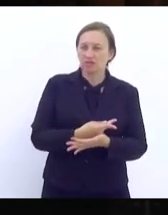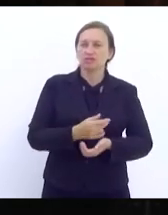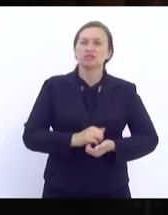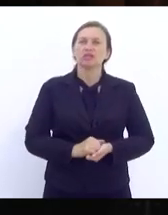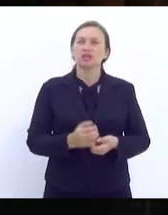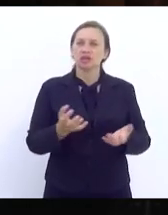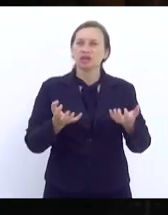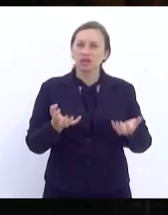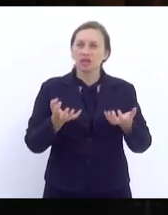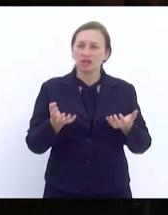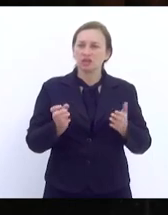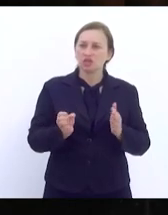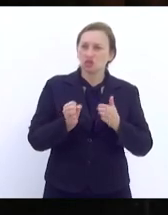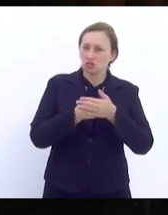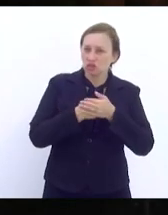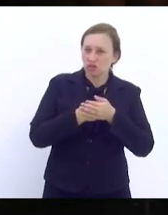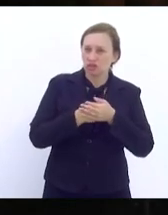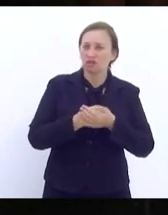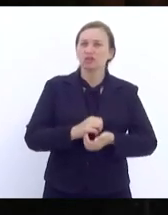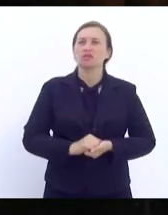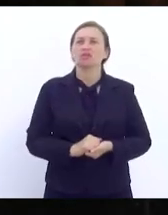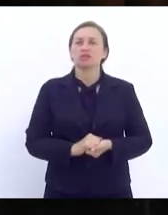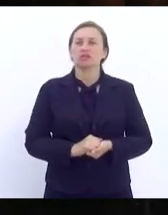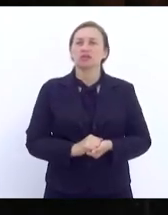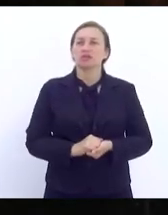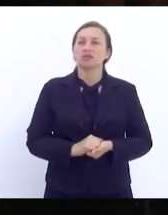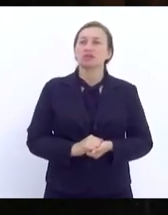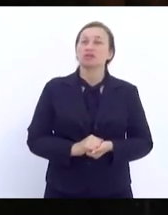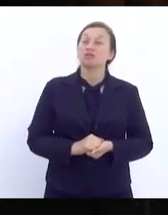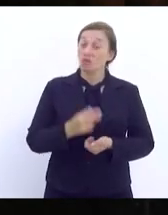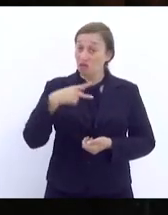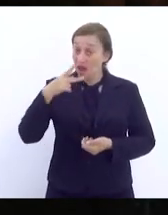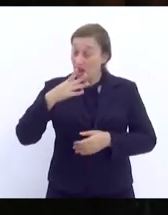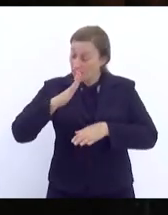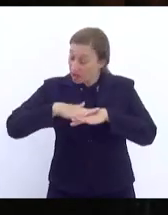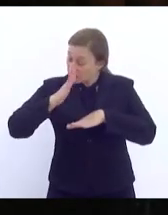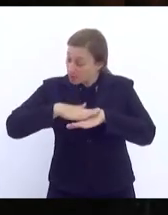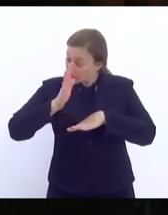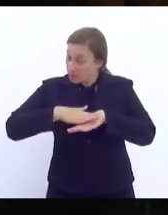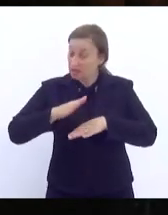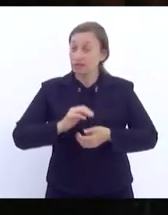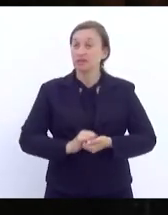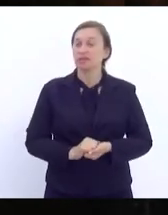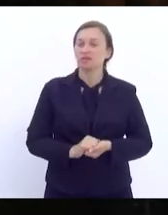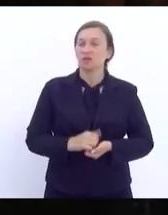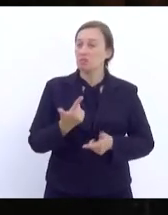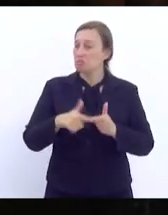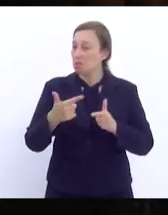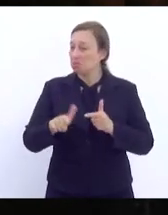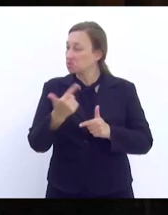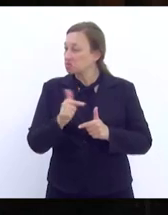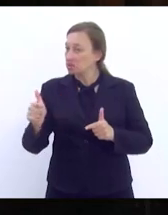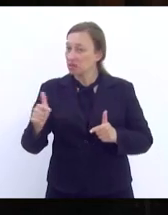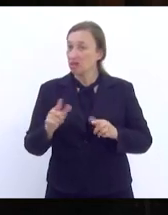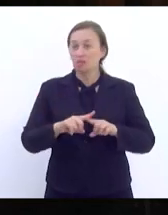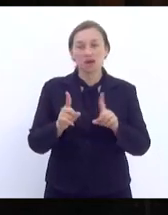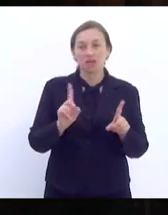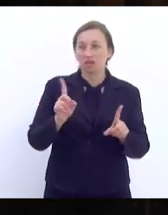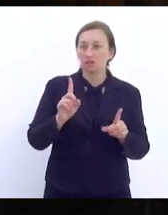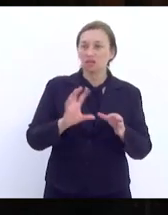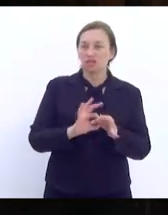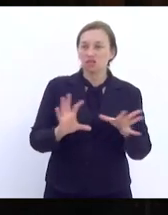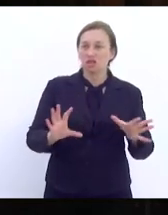querendo esconder vai esticar a corda eu dobro a aposta não tem problema nenhum Mas a gente não vai